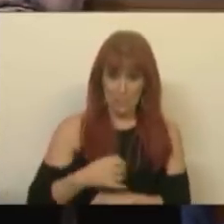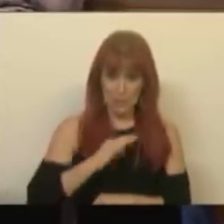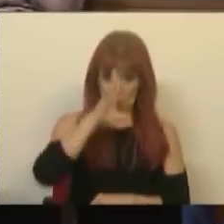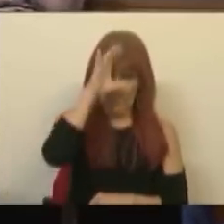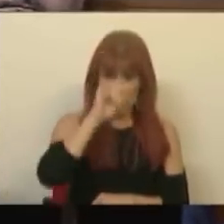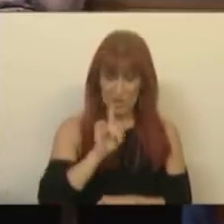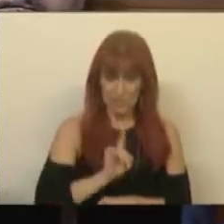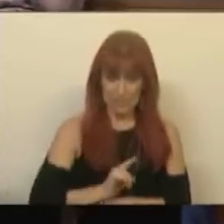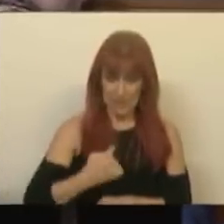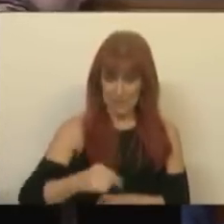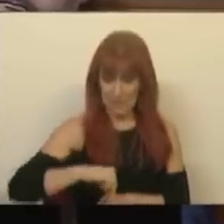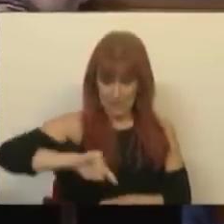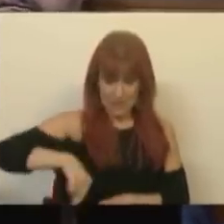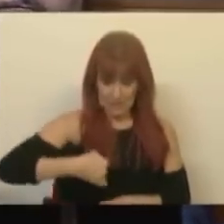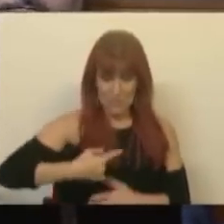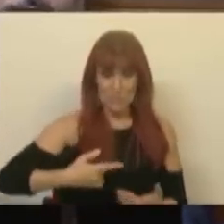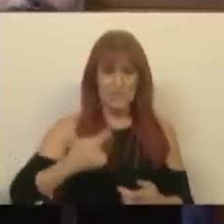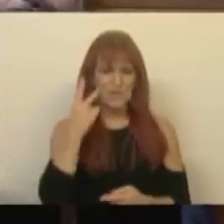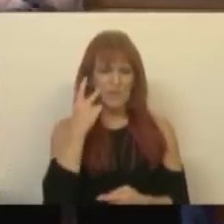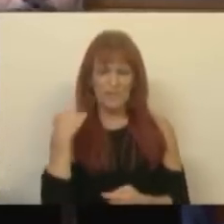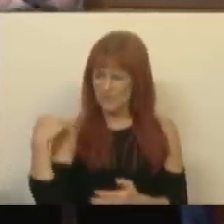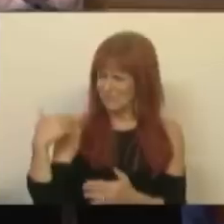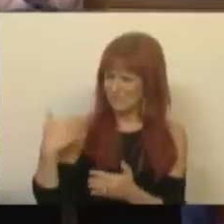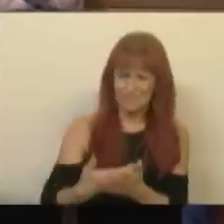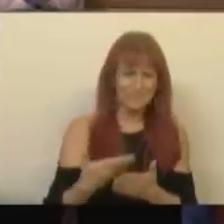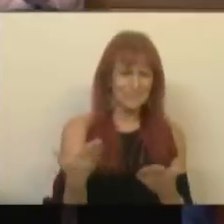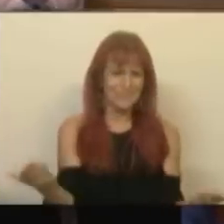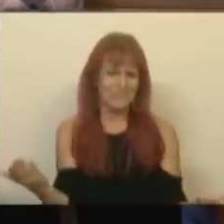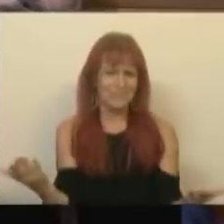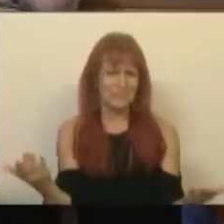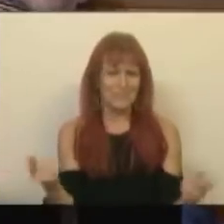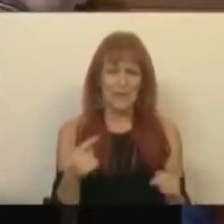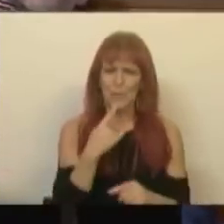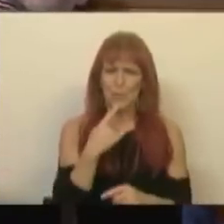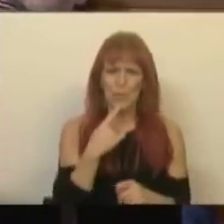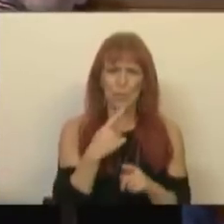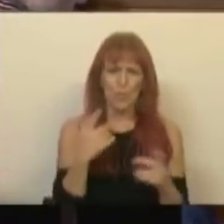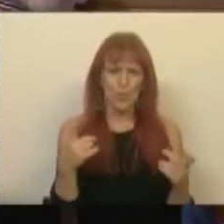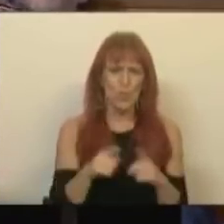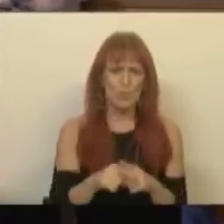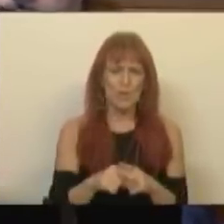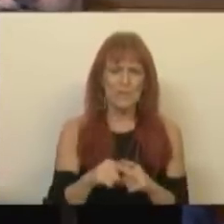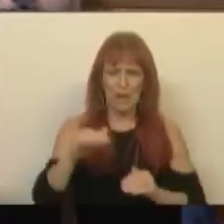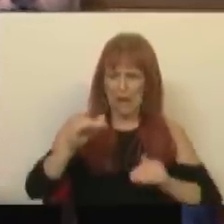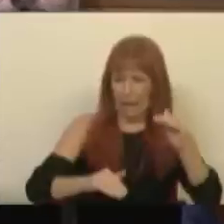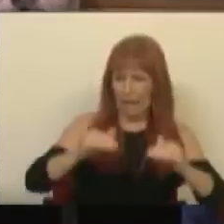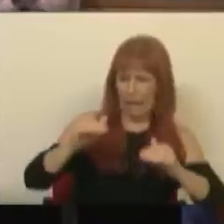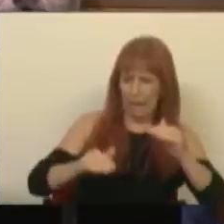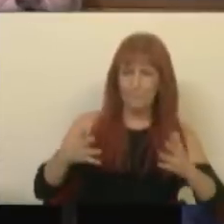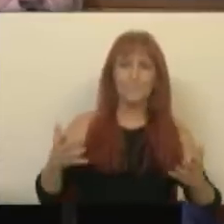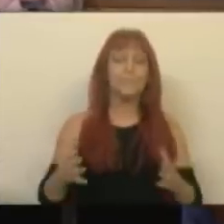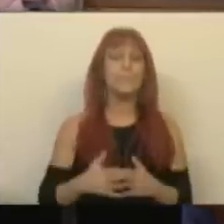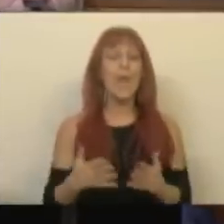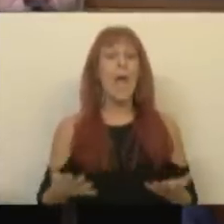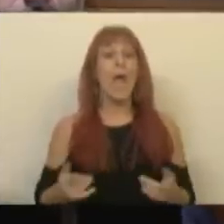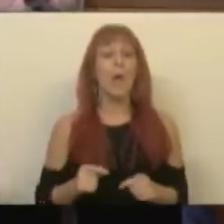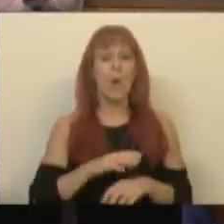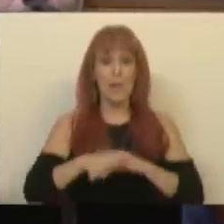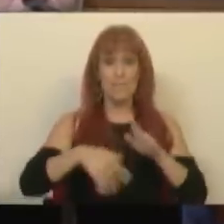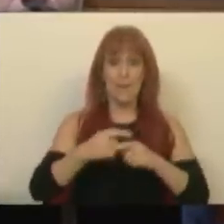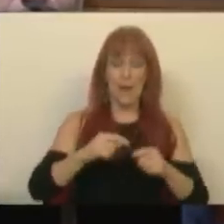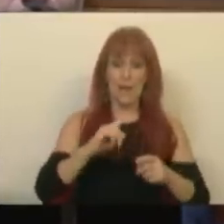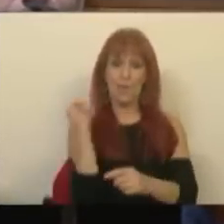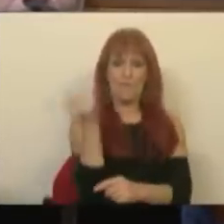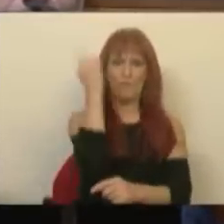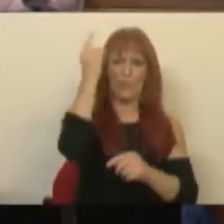previsto nos últimos tempos é aquilo que nós vemos eh que é eh bastante instabilidade e agora que está no meio do